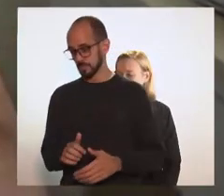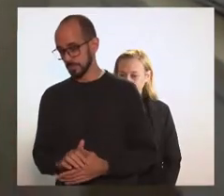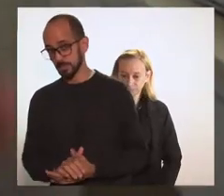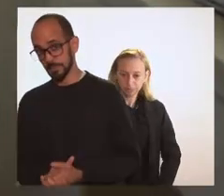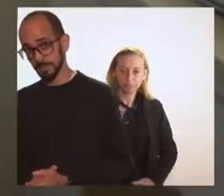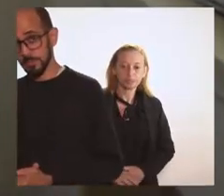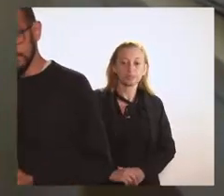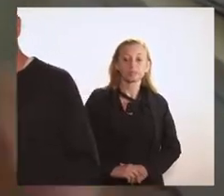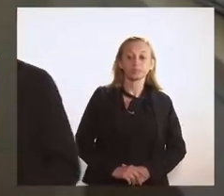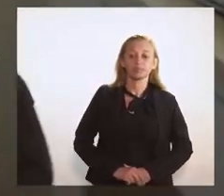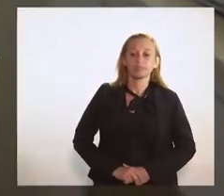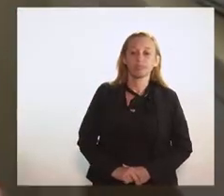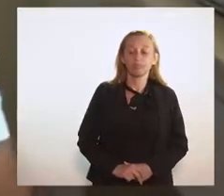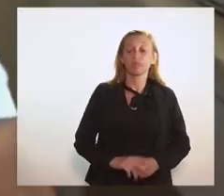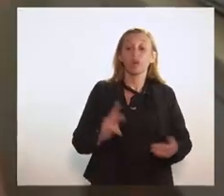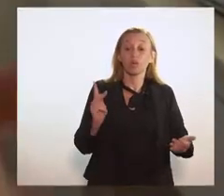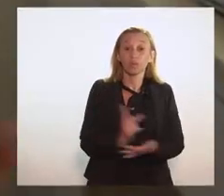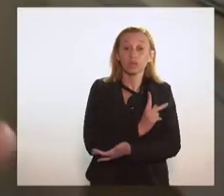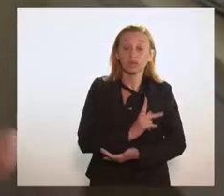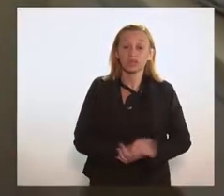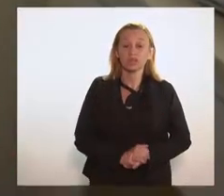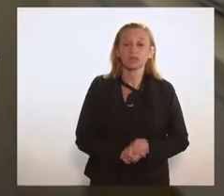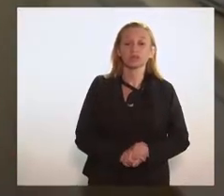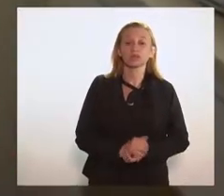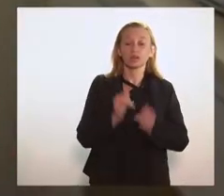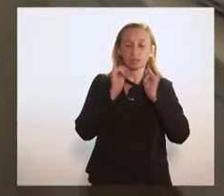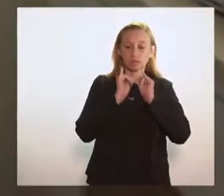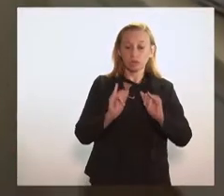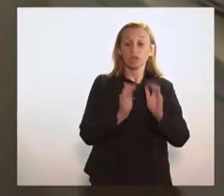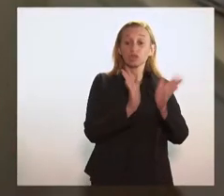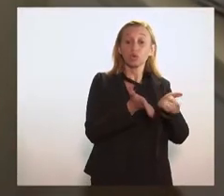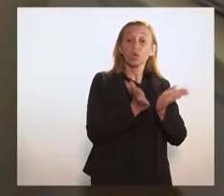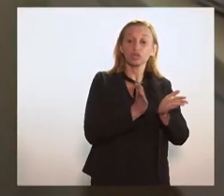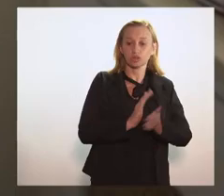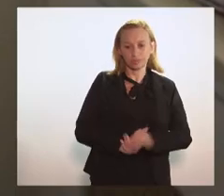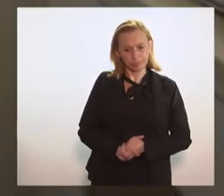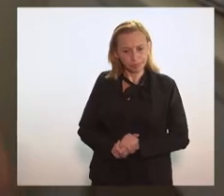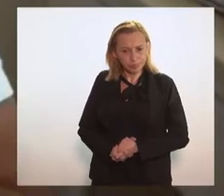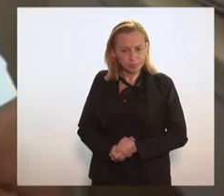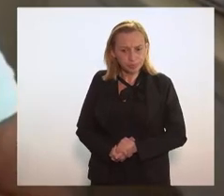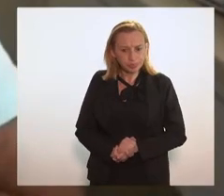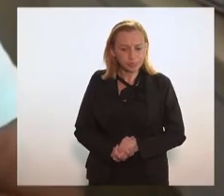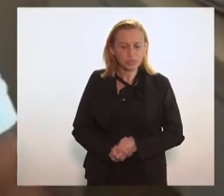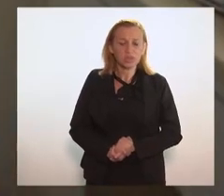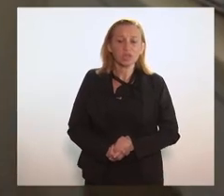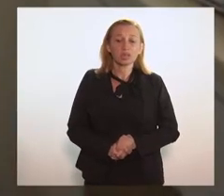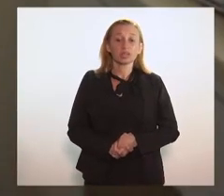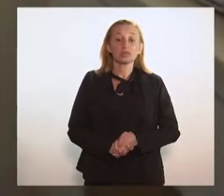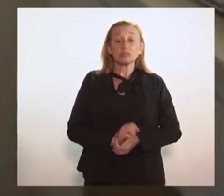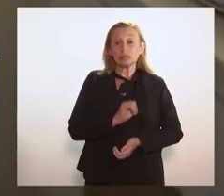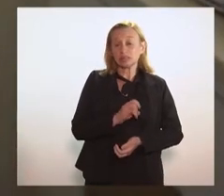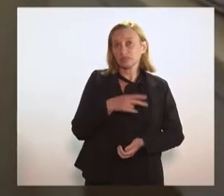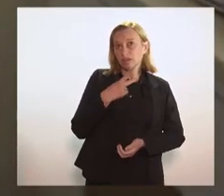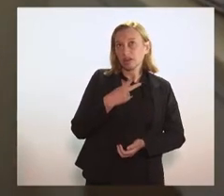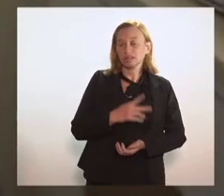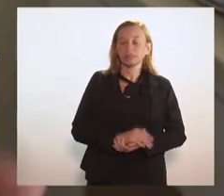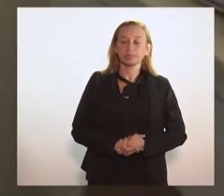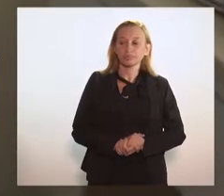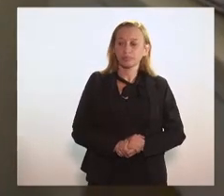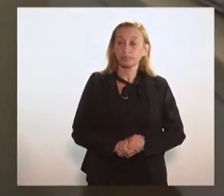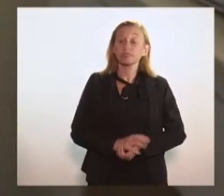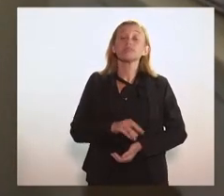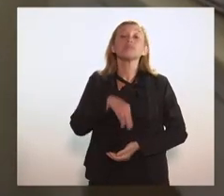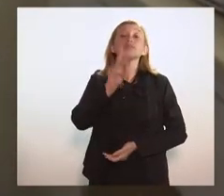depois de Covid, como aconteceu no noticiário de hoje. Se ele diz que